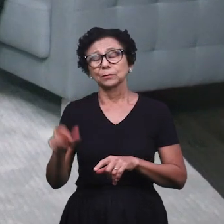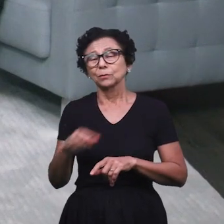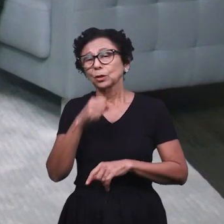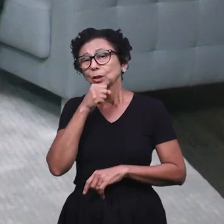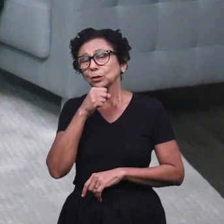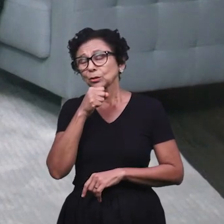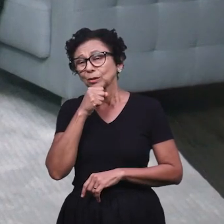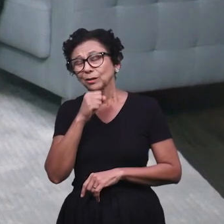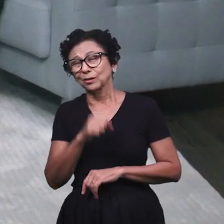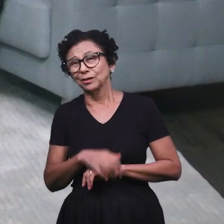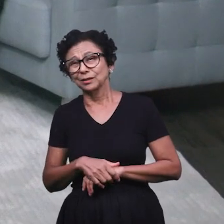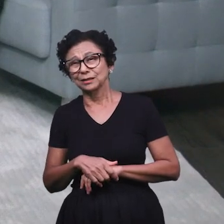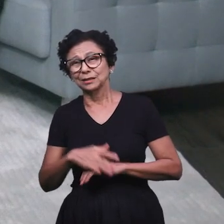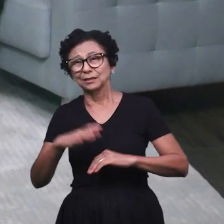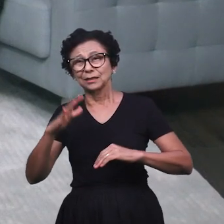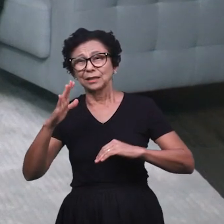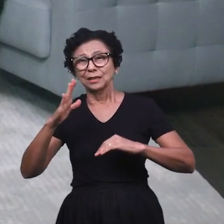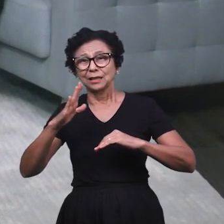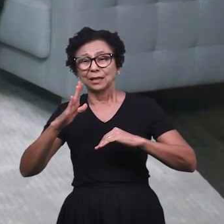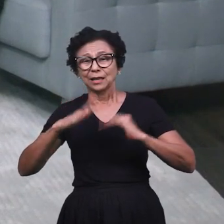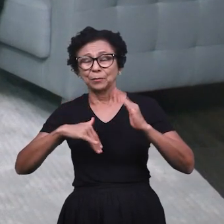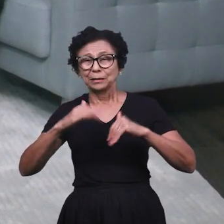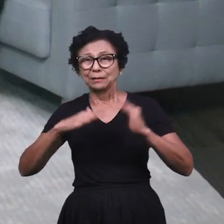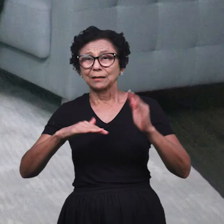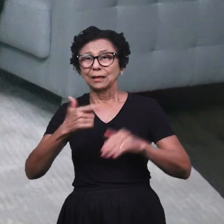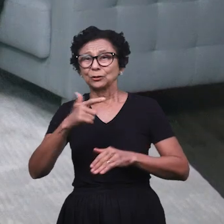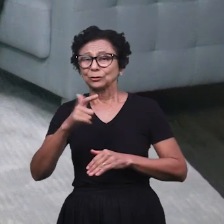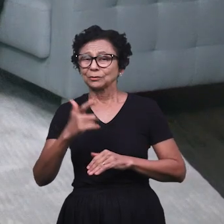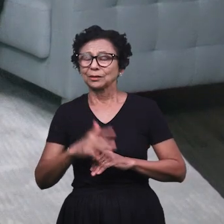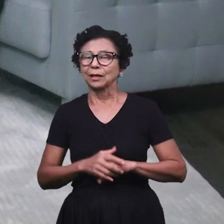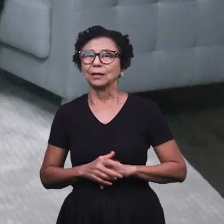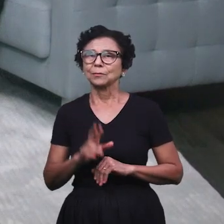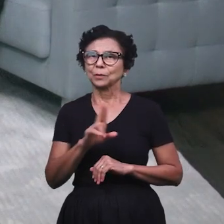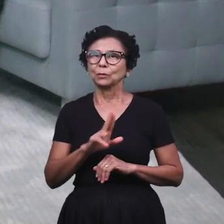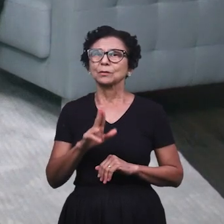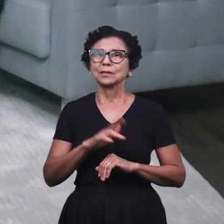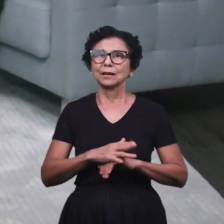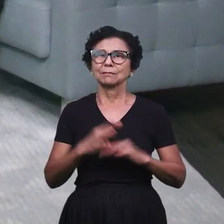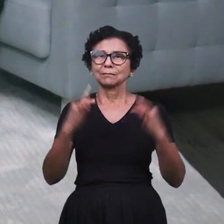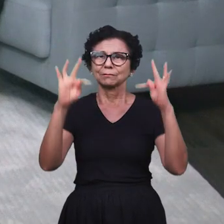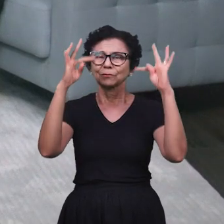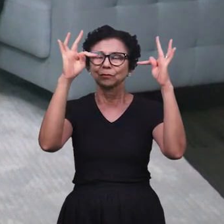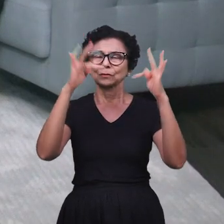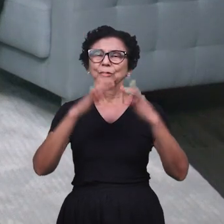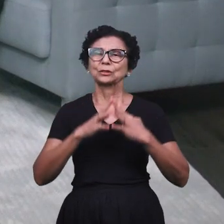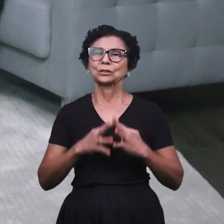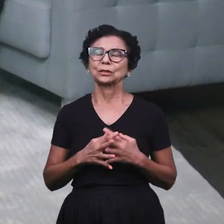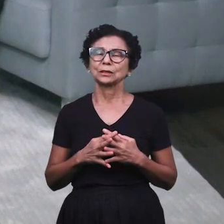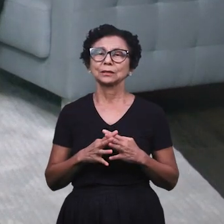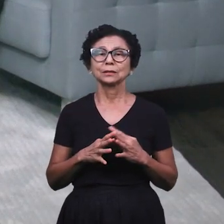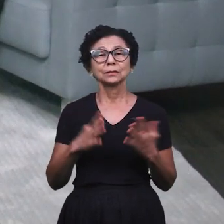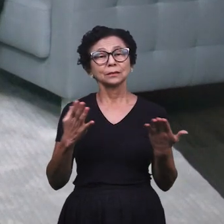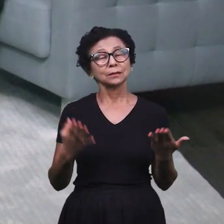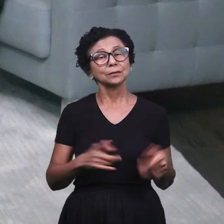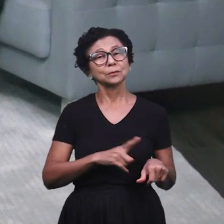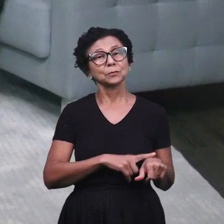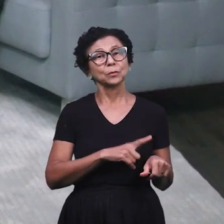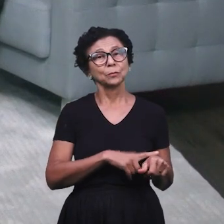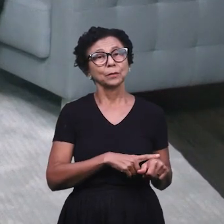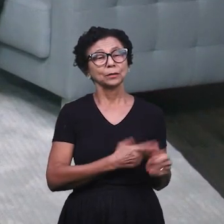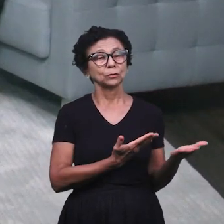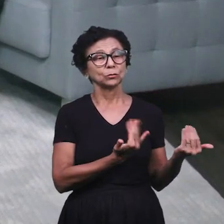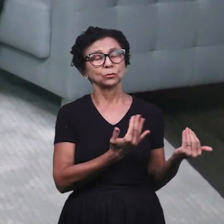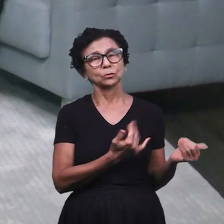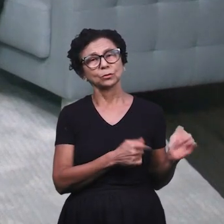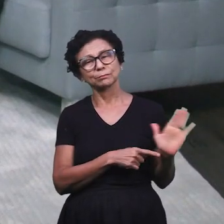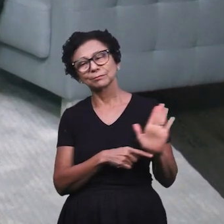dificuldade de manuseio. É um momento propício para um jovem se aproximar e ser ali um